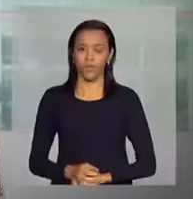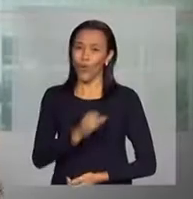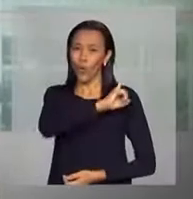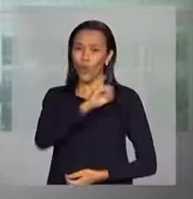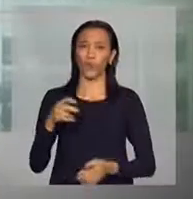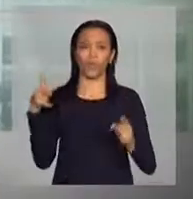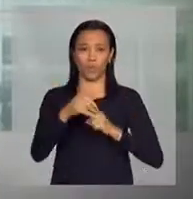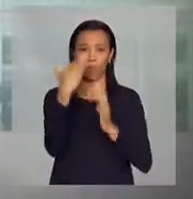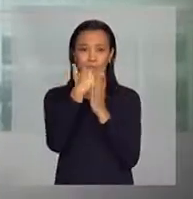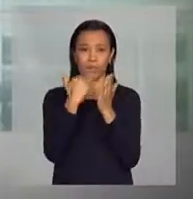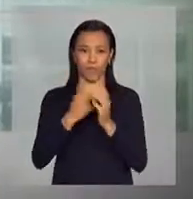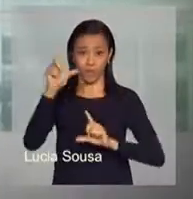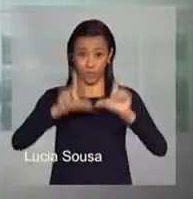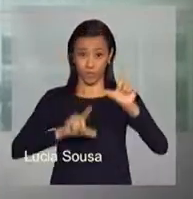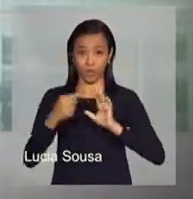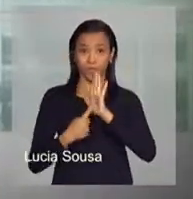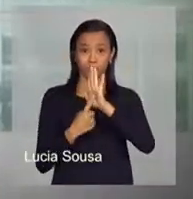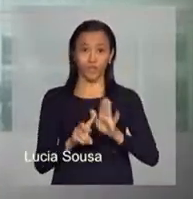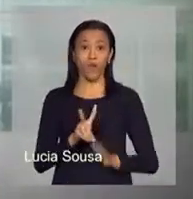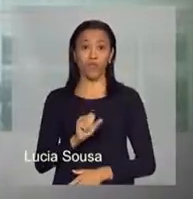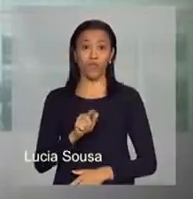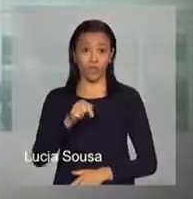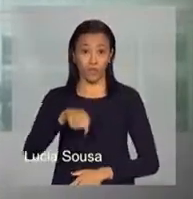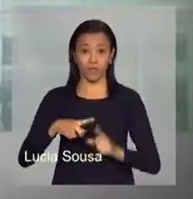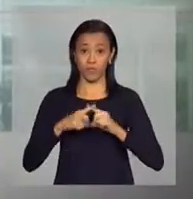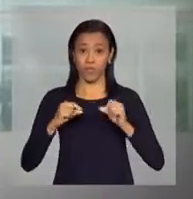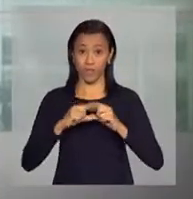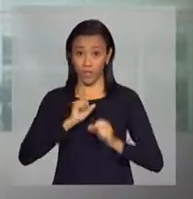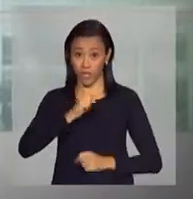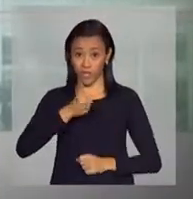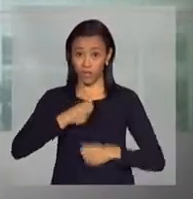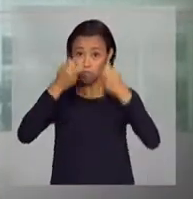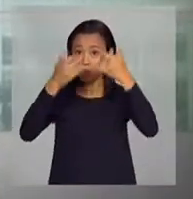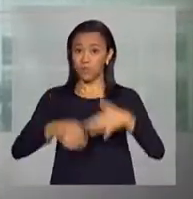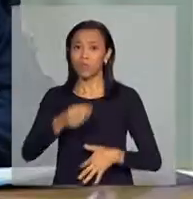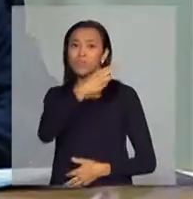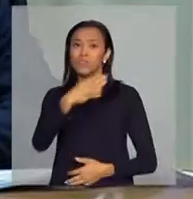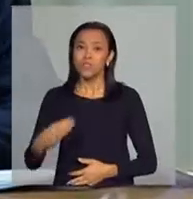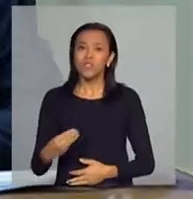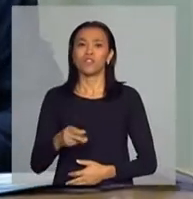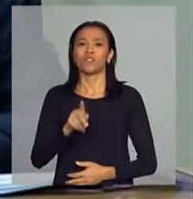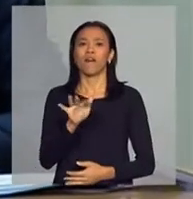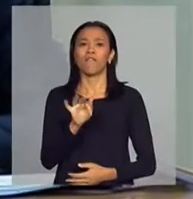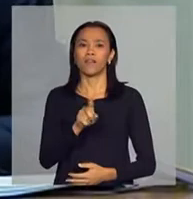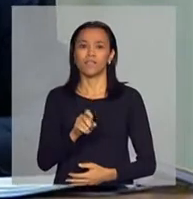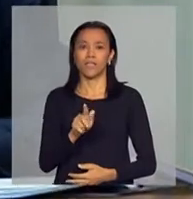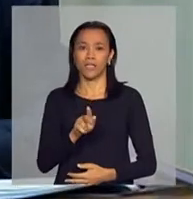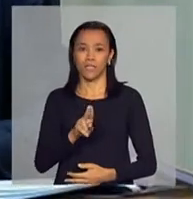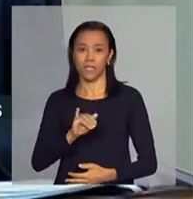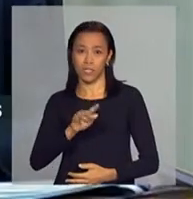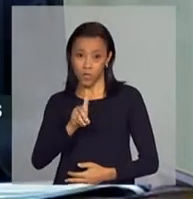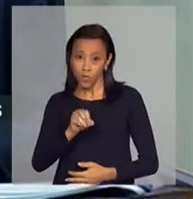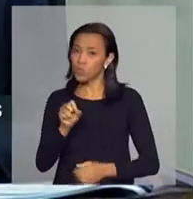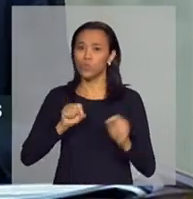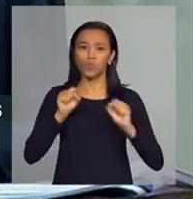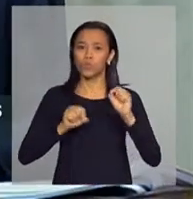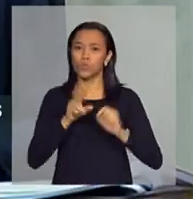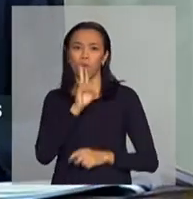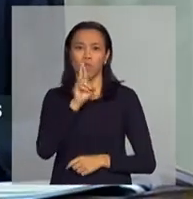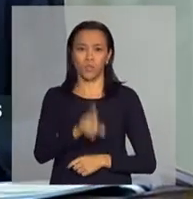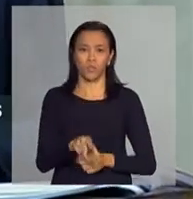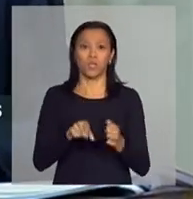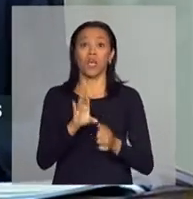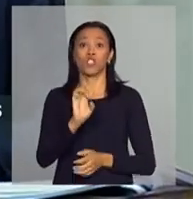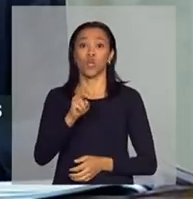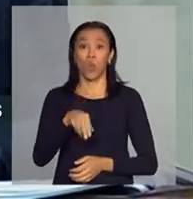lá interrompemos a programação para transmitir ao vivo de Brasília entrevista coletiva do Ministro da Fazenda Guido Mantega sobre os resultados